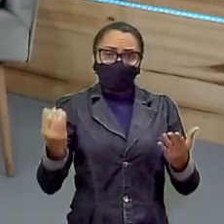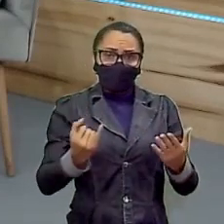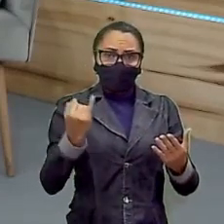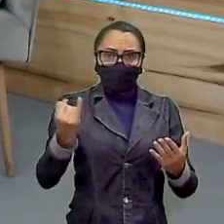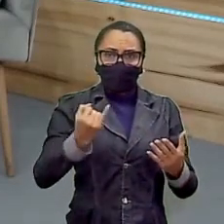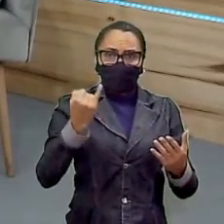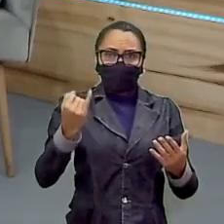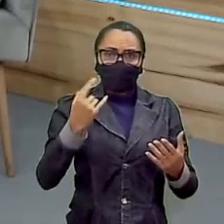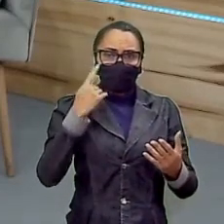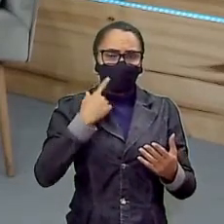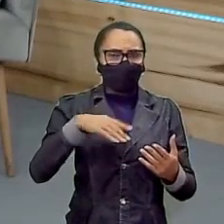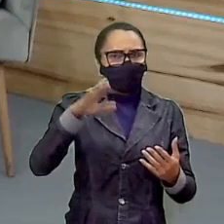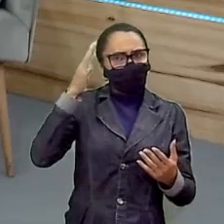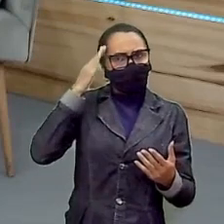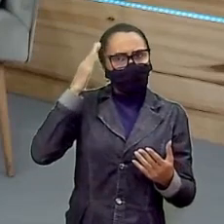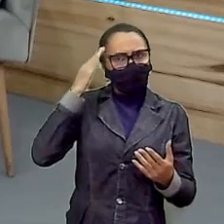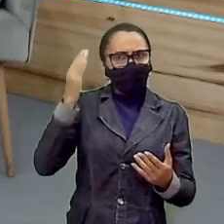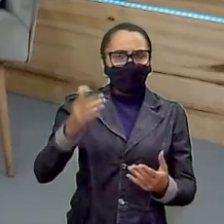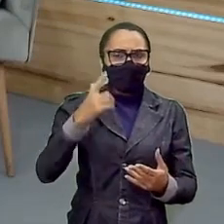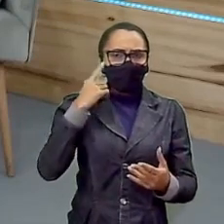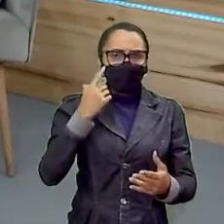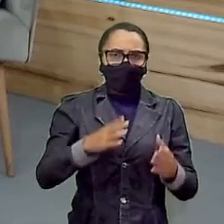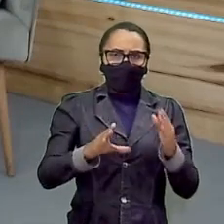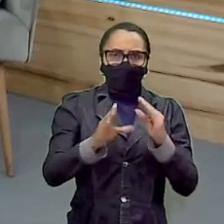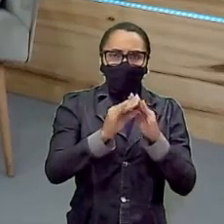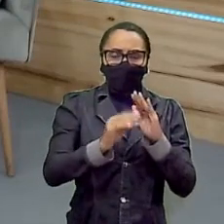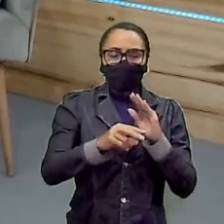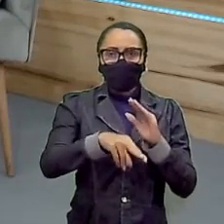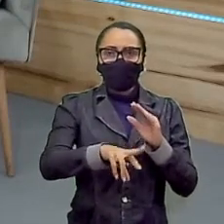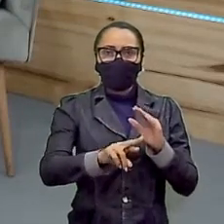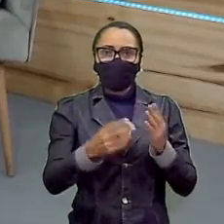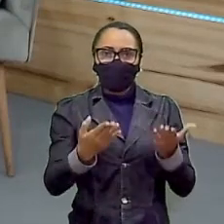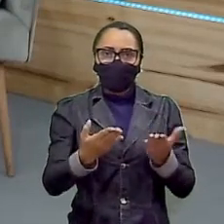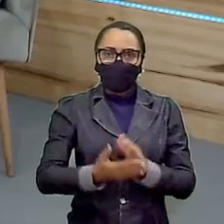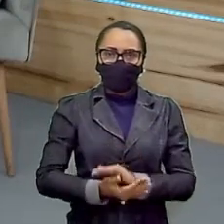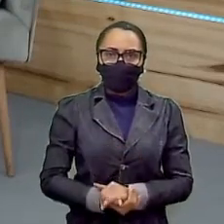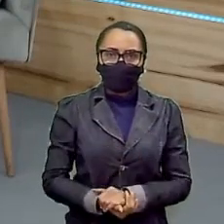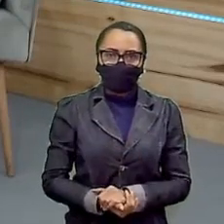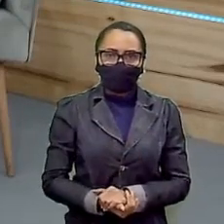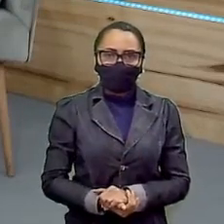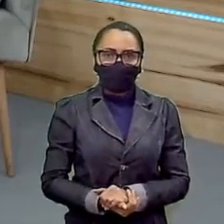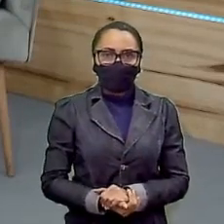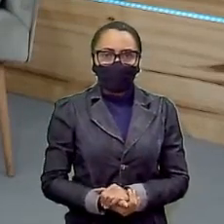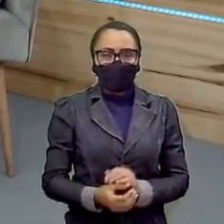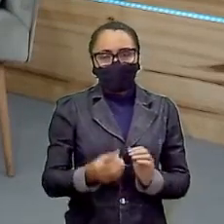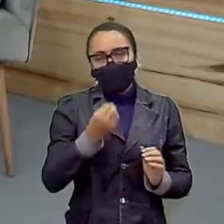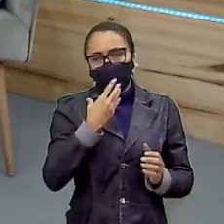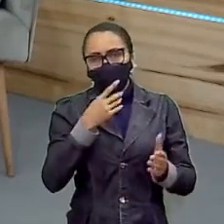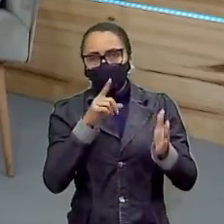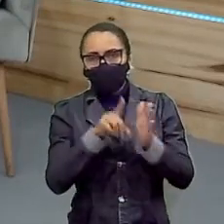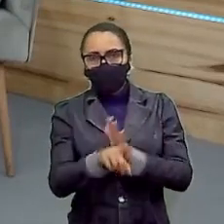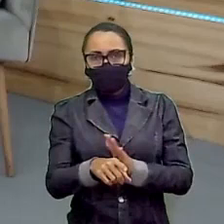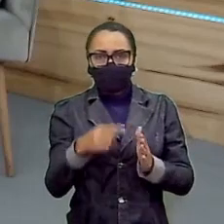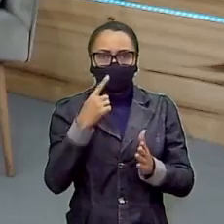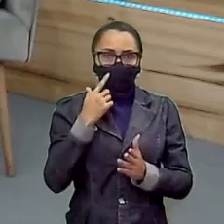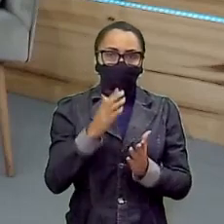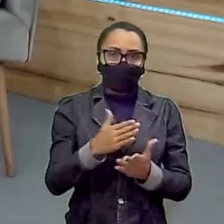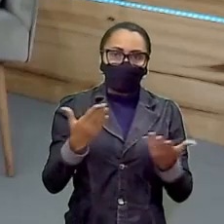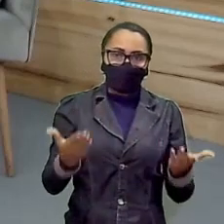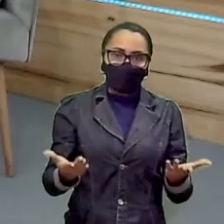importância de entender sobre as atualizações das NRs? Muito boa essa pergunta.